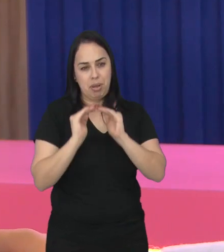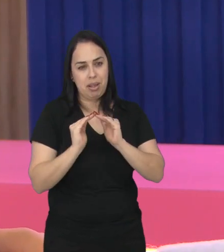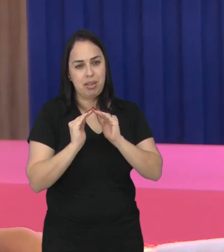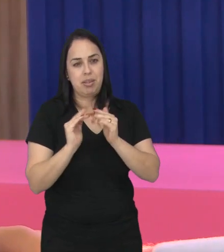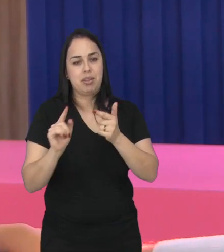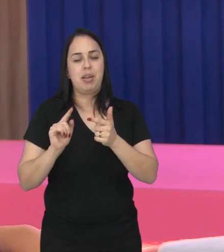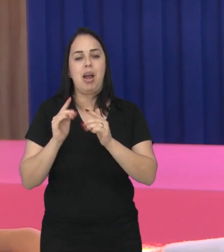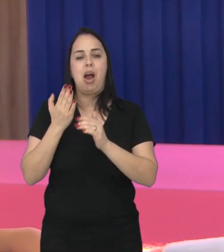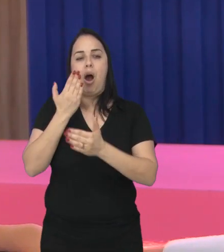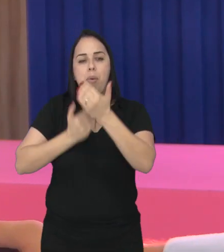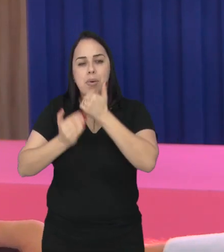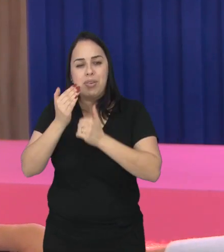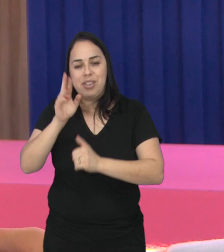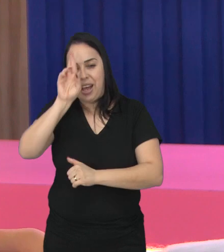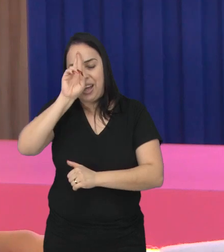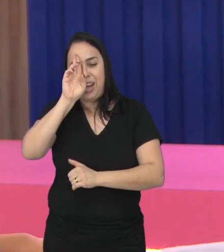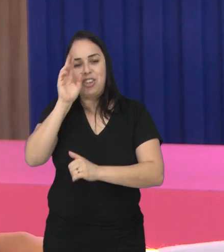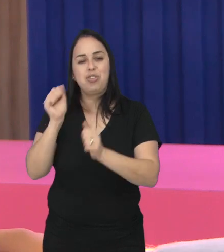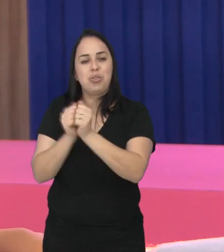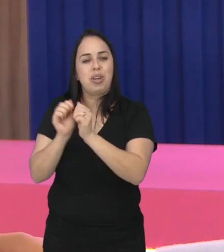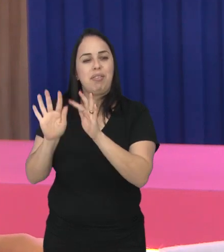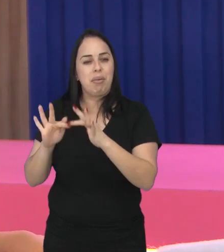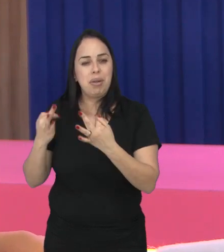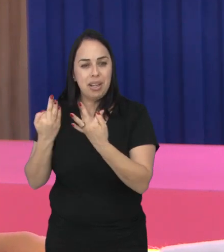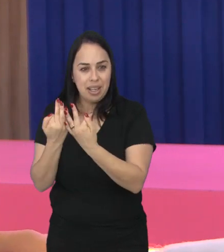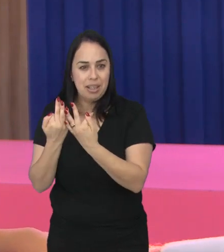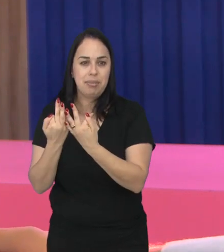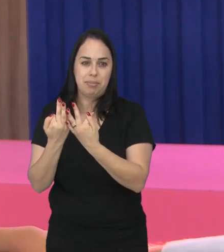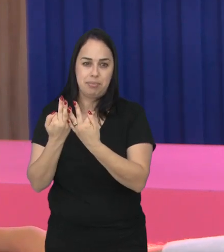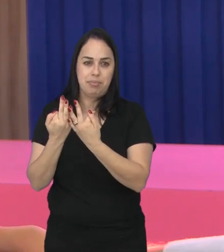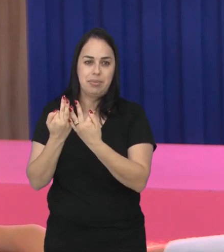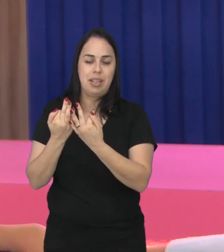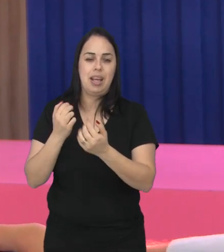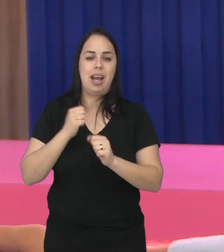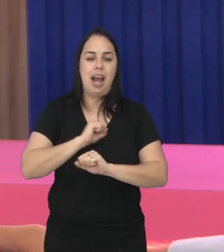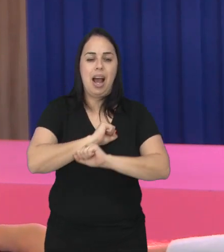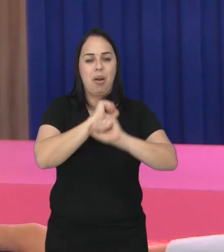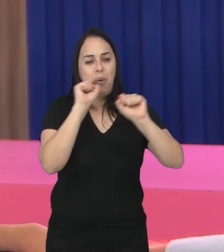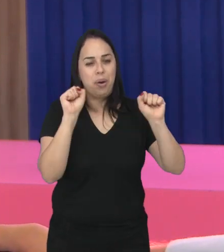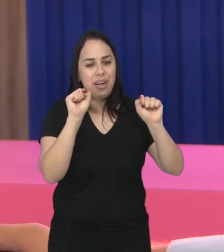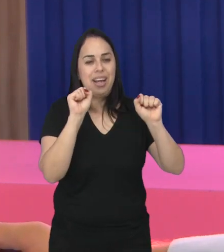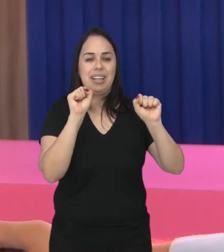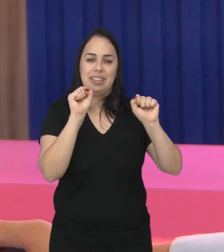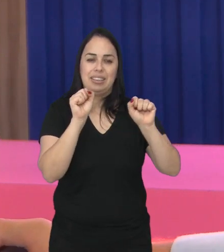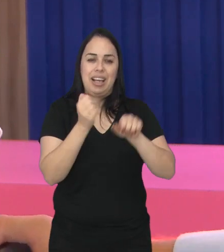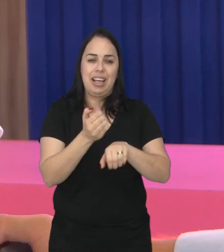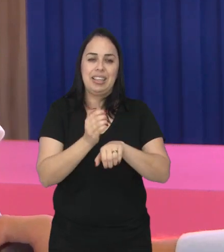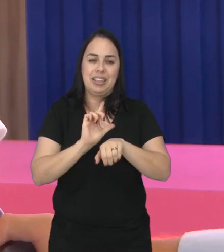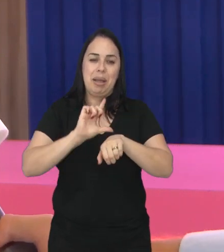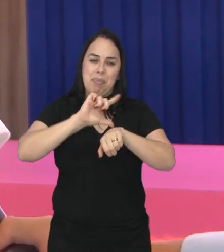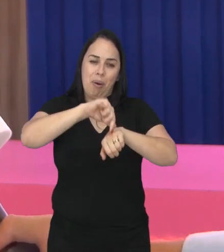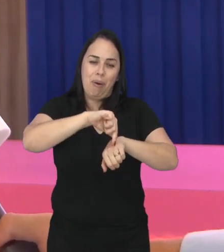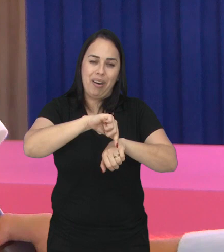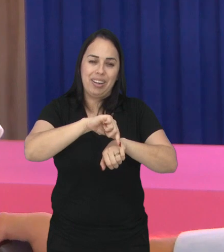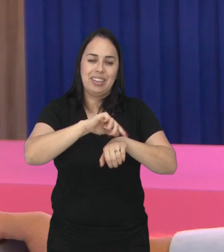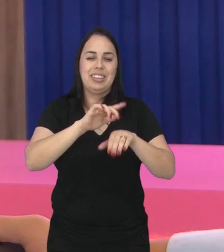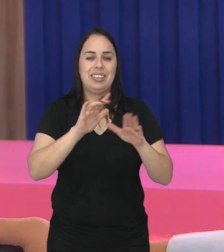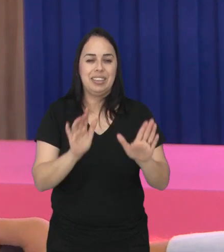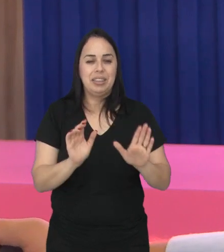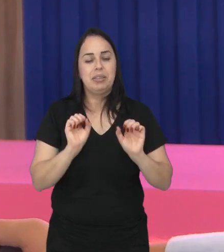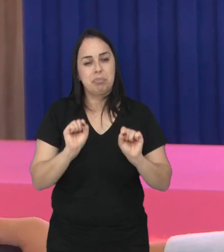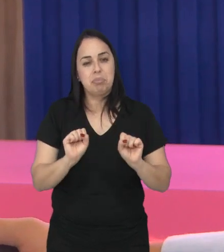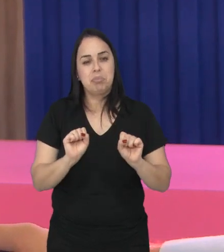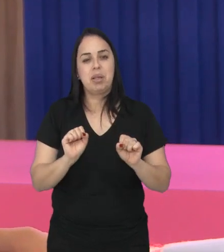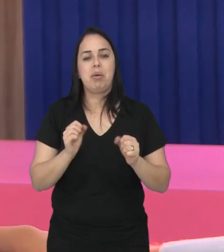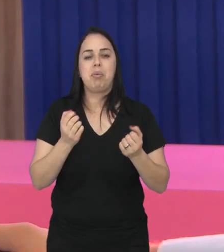na minha casa os dias que eu posso almoçar com a minha família ou enfim né poder acordar um pouquinho mais tarde por não ter que pegar a condução para vir